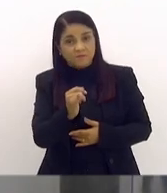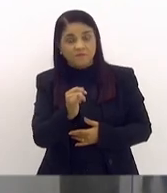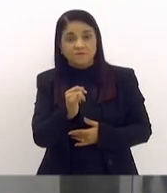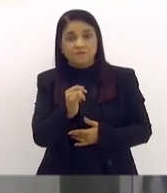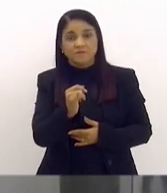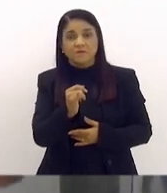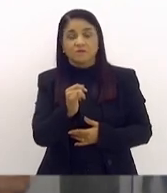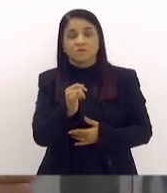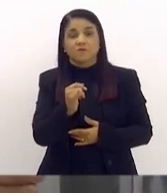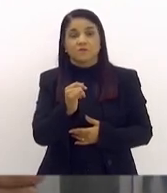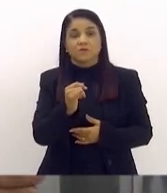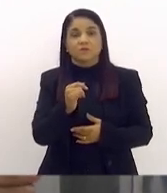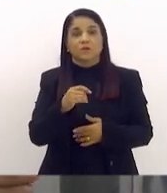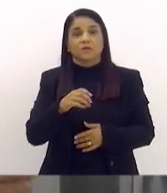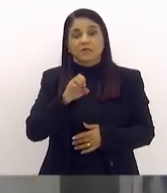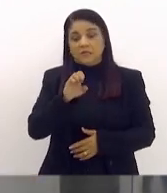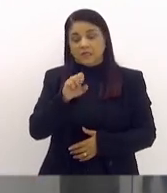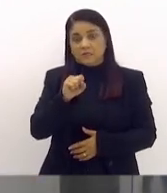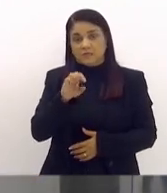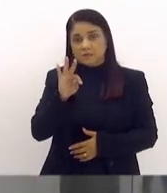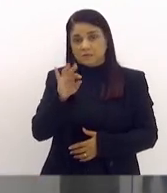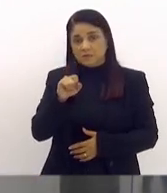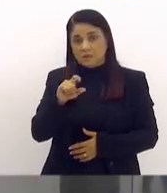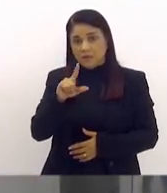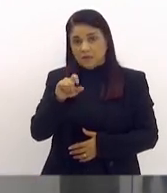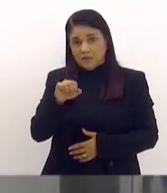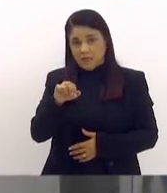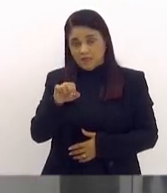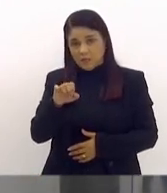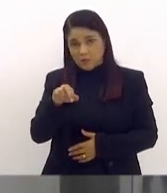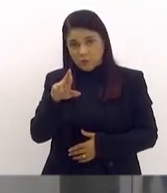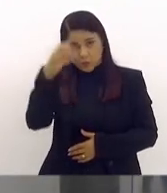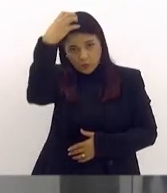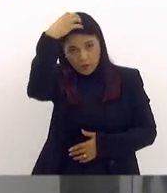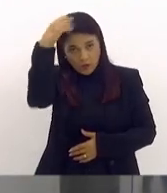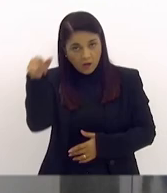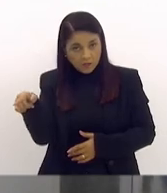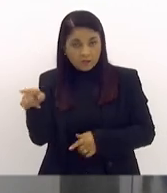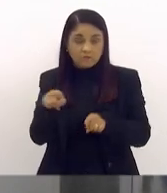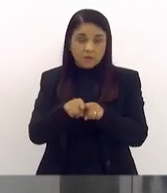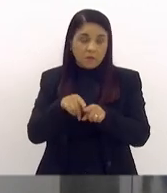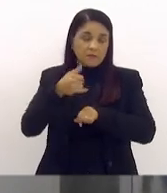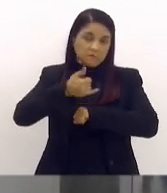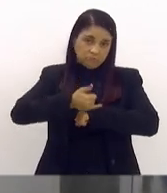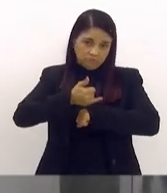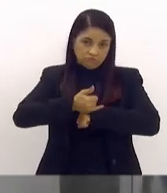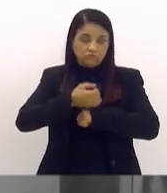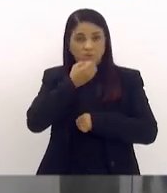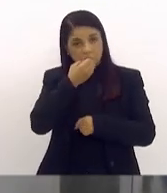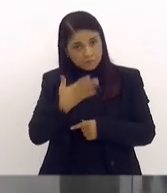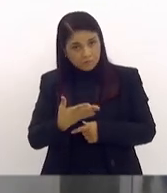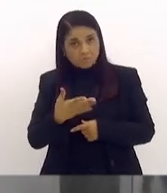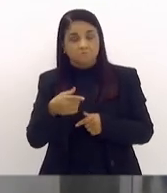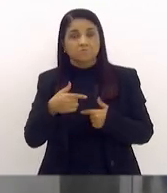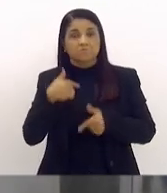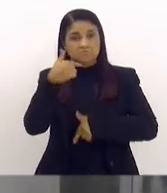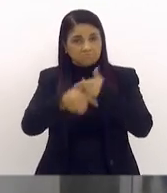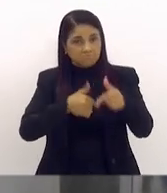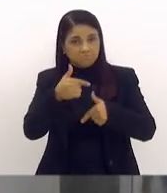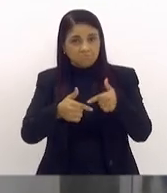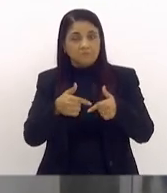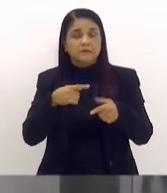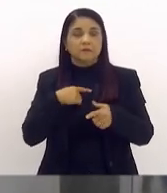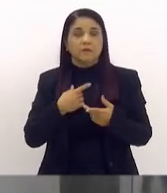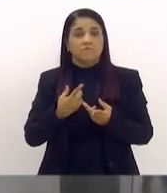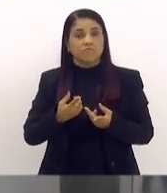Estaleiro Brasfels lá em Angra vai bem a CSN Volta Redonda também vai bem porque consome as chapas de